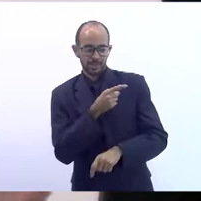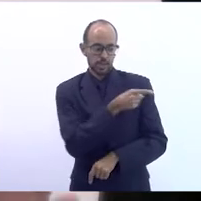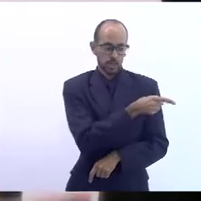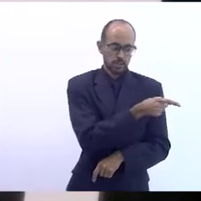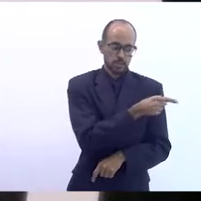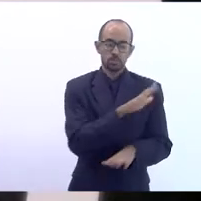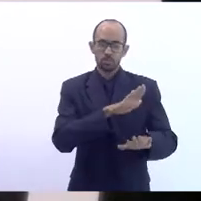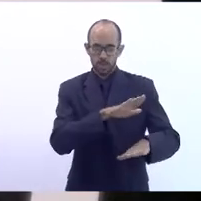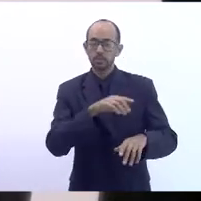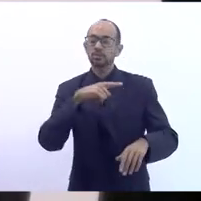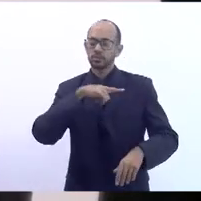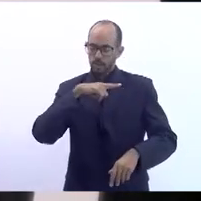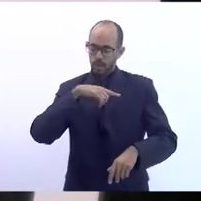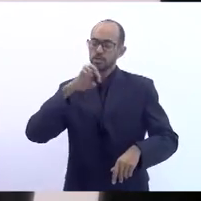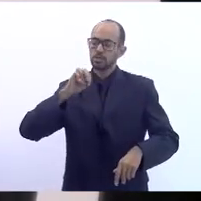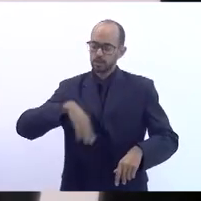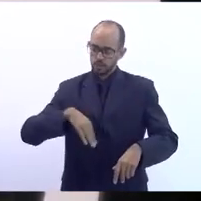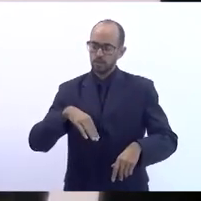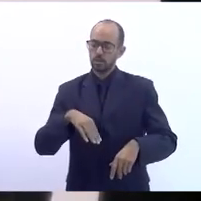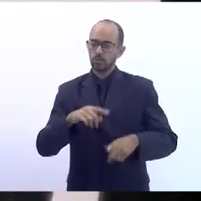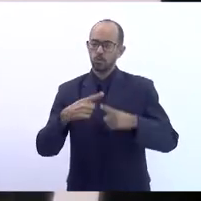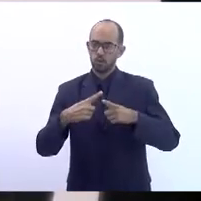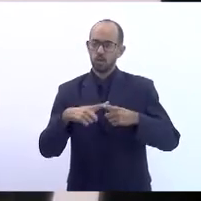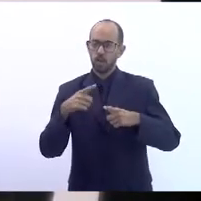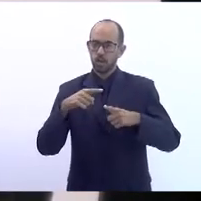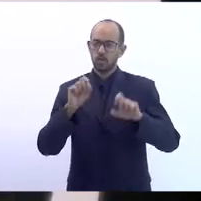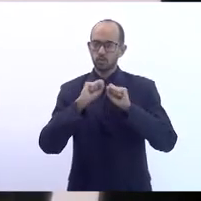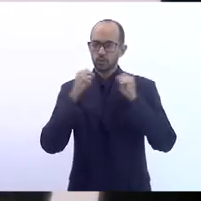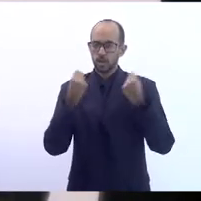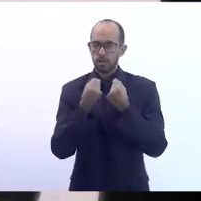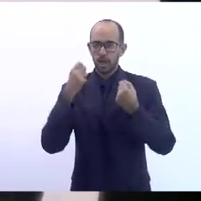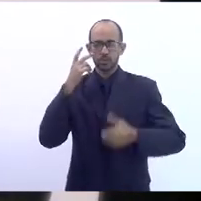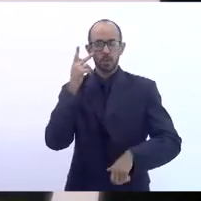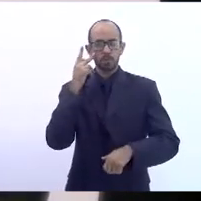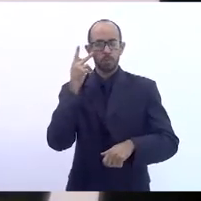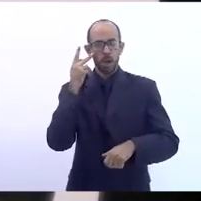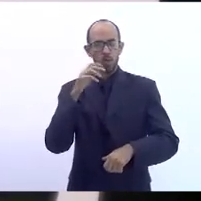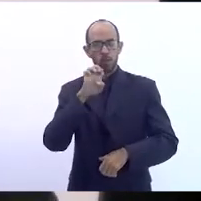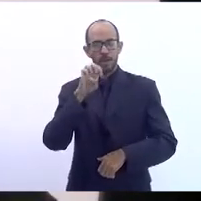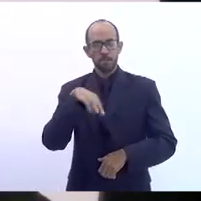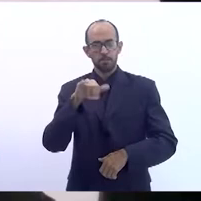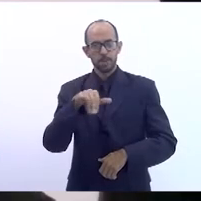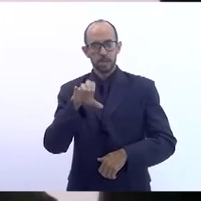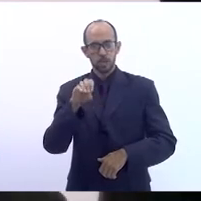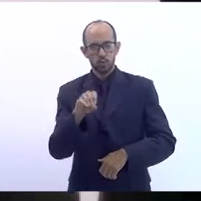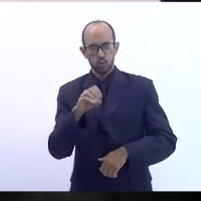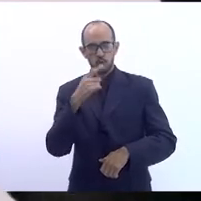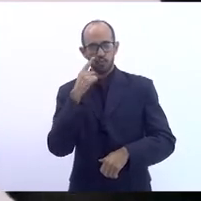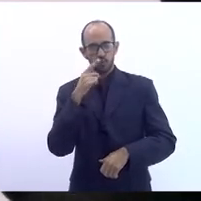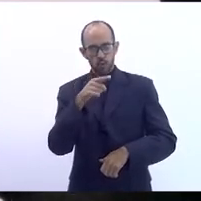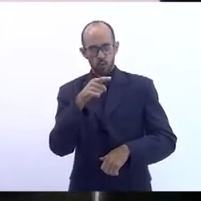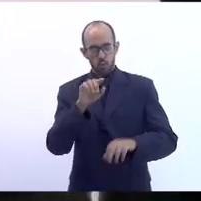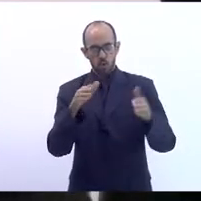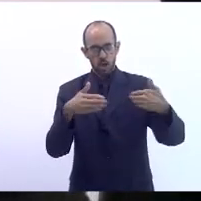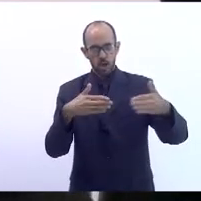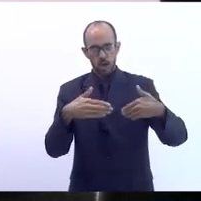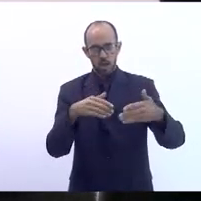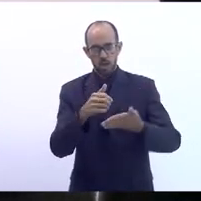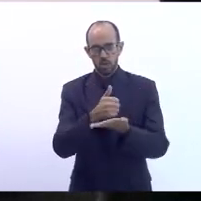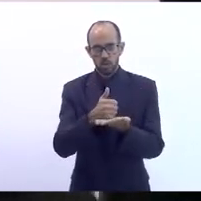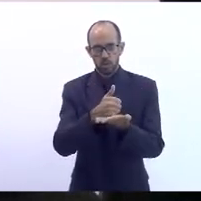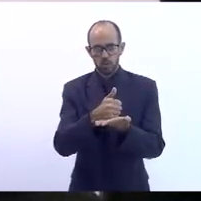hoje em dia existe sim nós e eles o ele tava lá no seminário em São Paulo da indústria Não colocaram uma